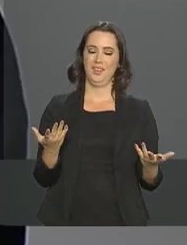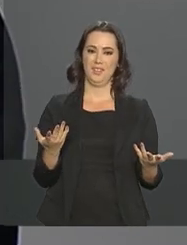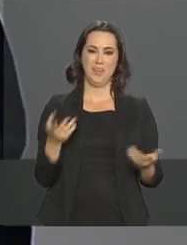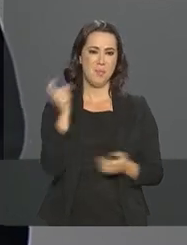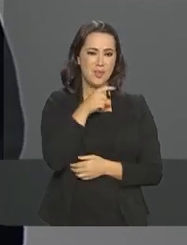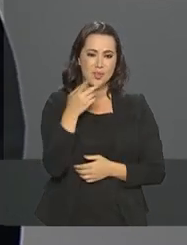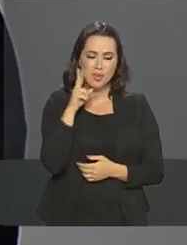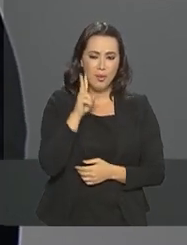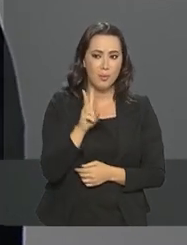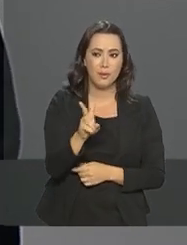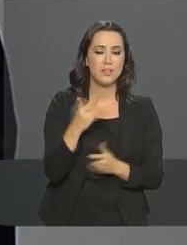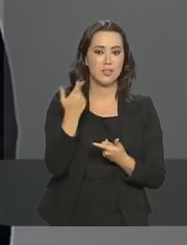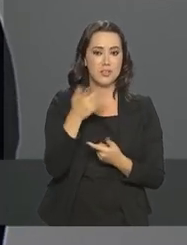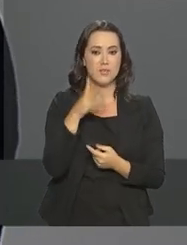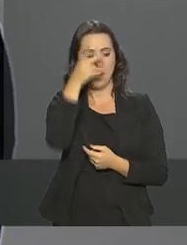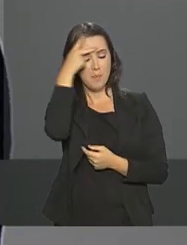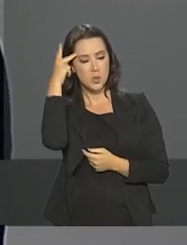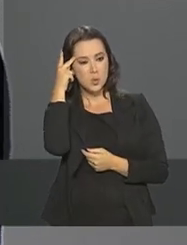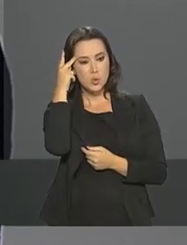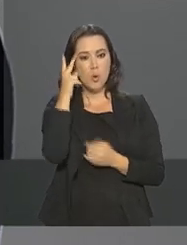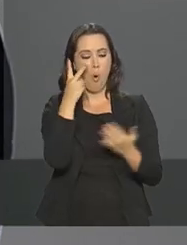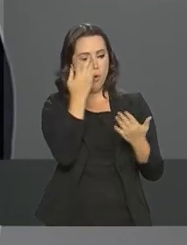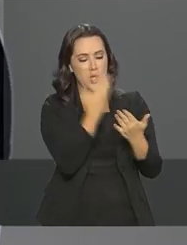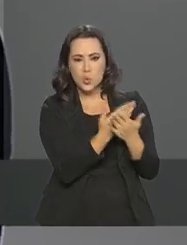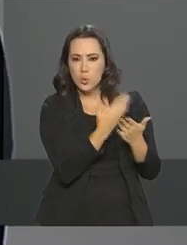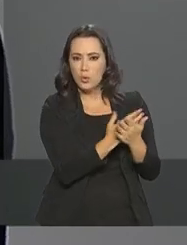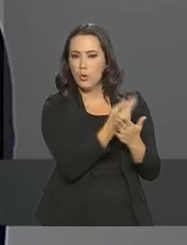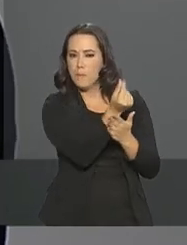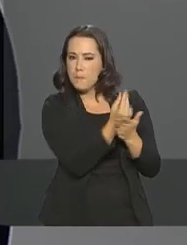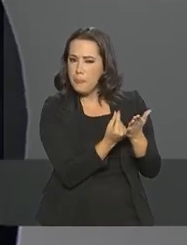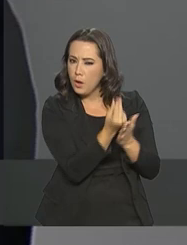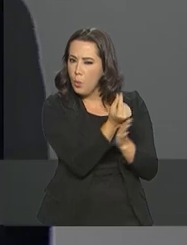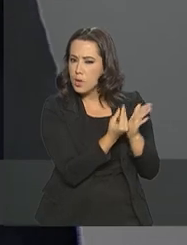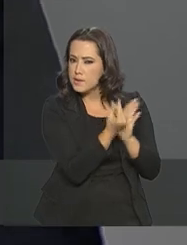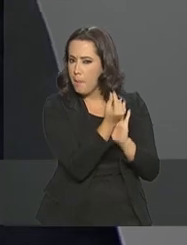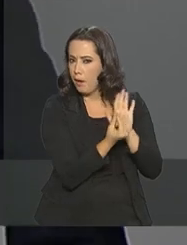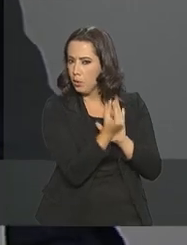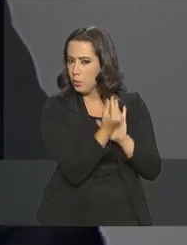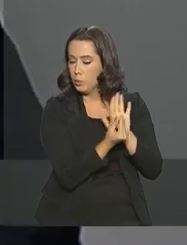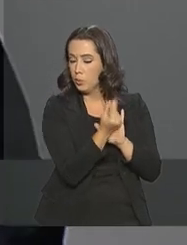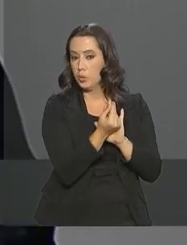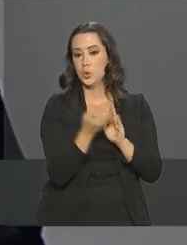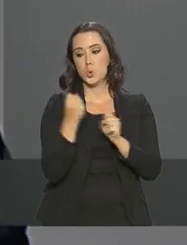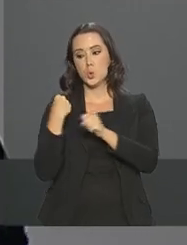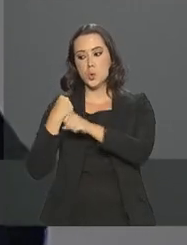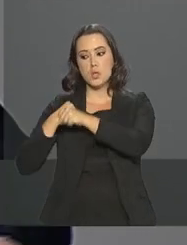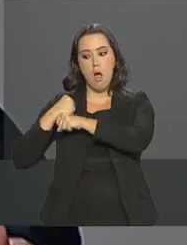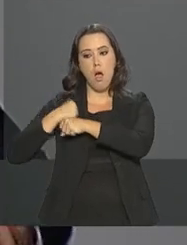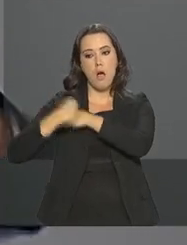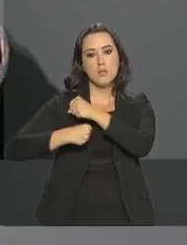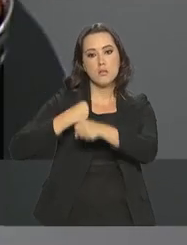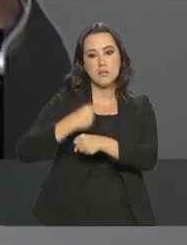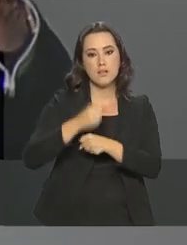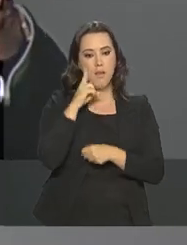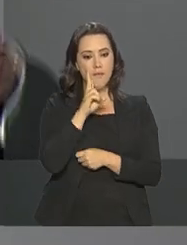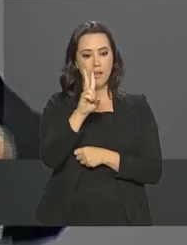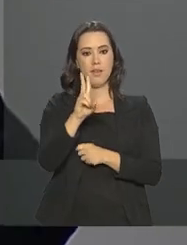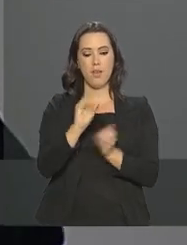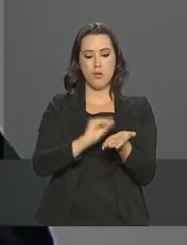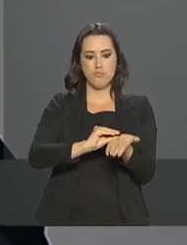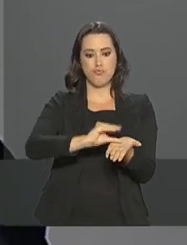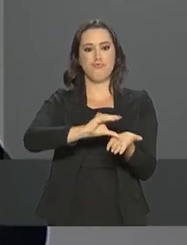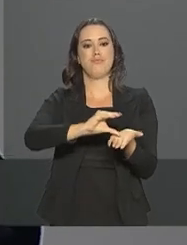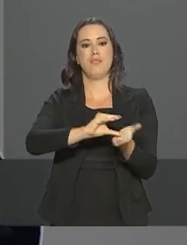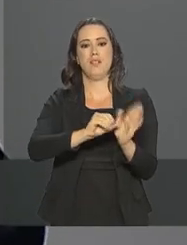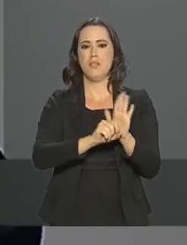examinou o orçamento de 17 ou sábado 18 e agora o samu 19 verifica que nós aumentamos as